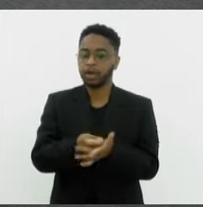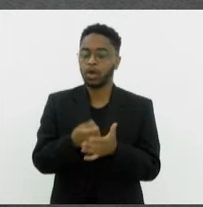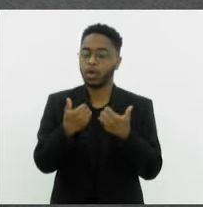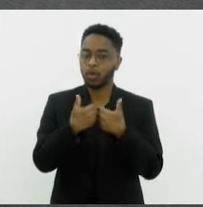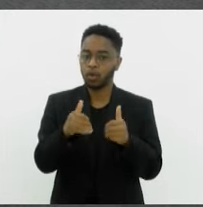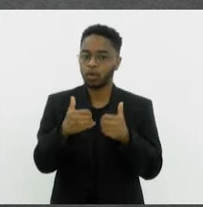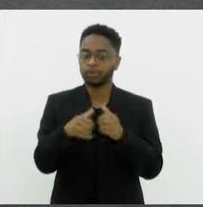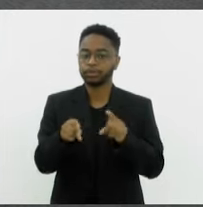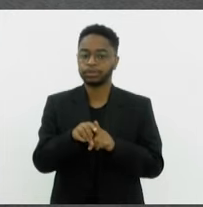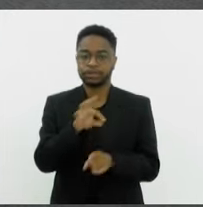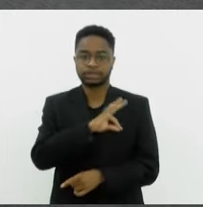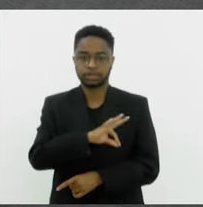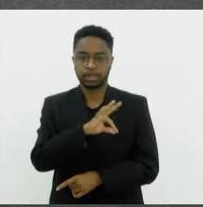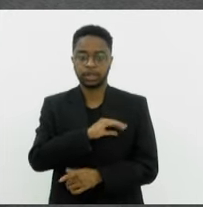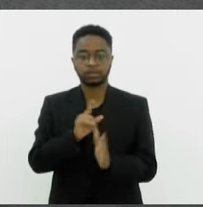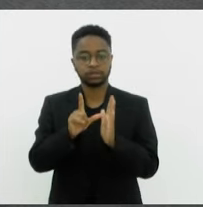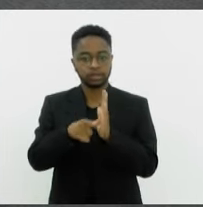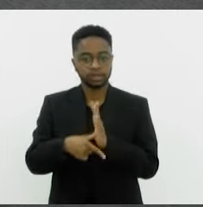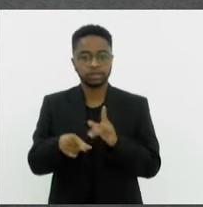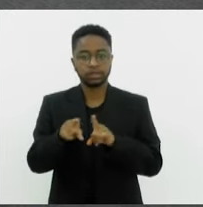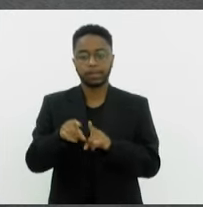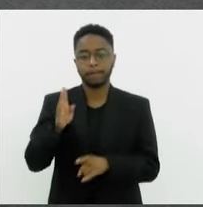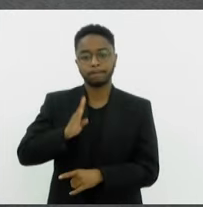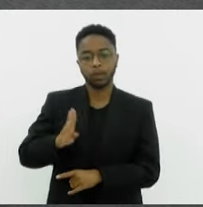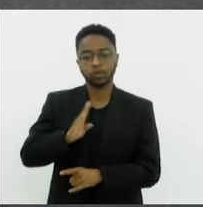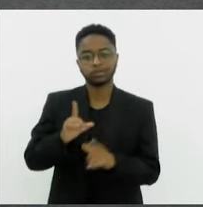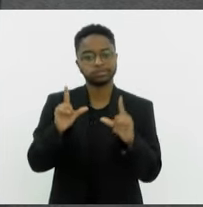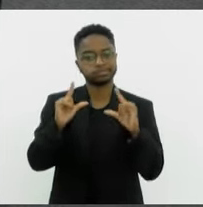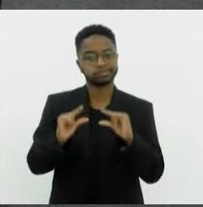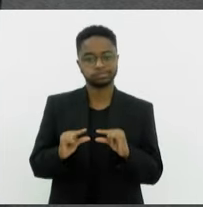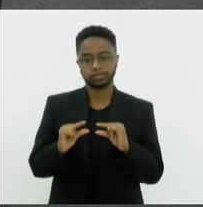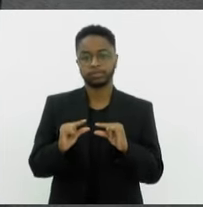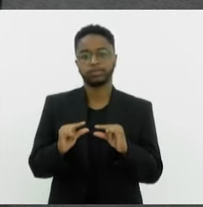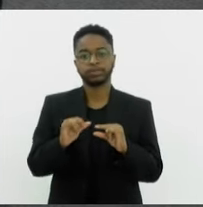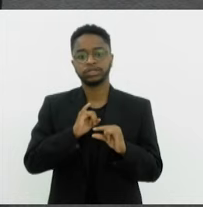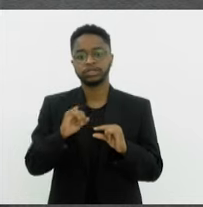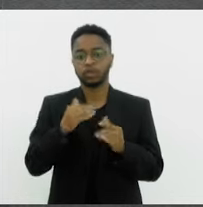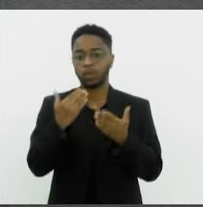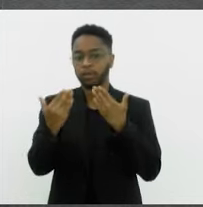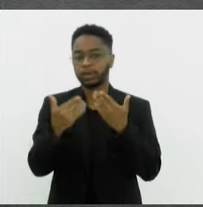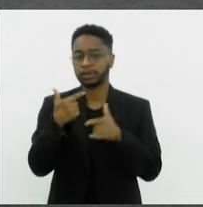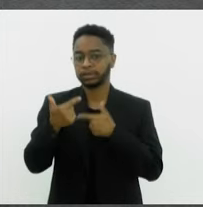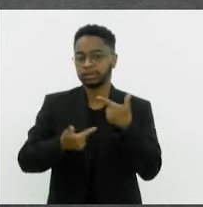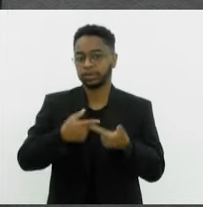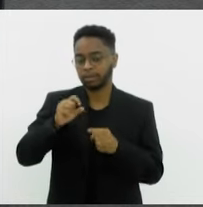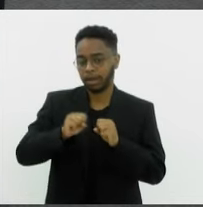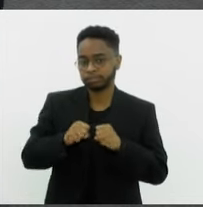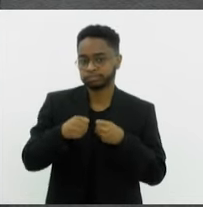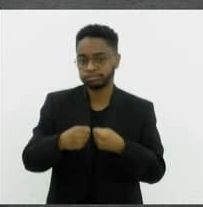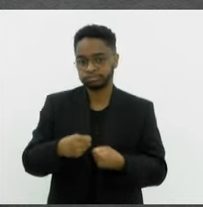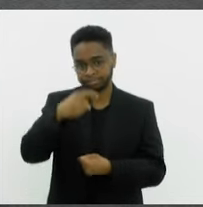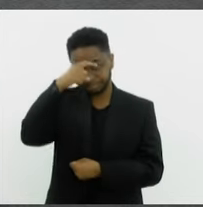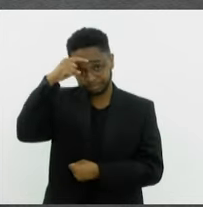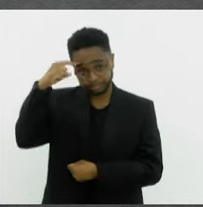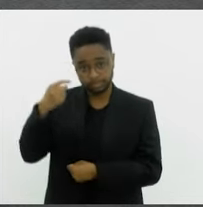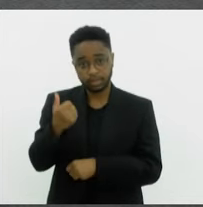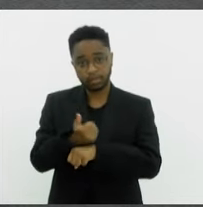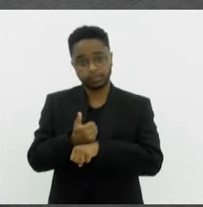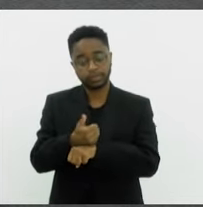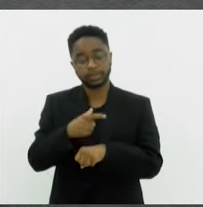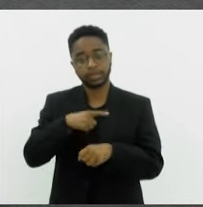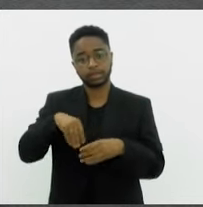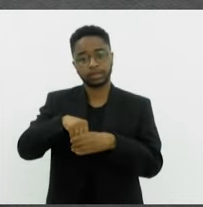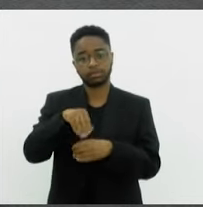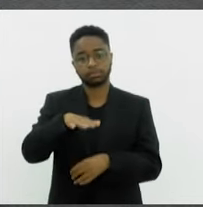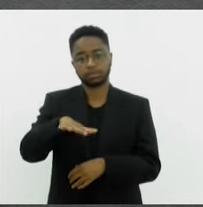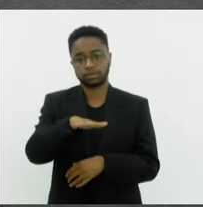seu salário, com a sua bolsa, que é muito pequena perante o nível de trabalho e de dedicação que esses profissionais têm na rede municipal de